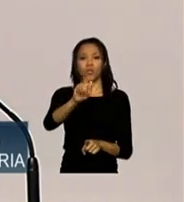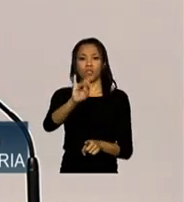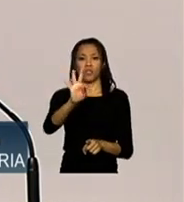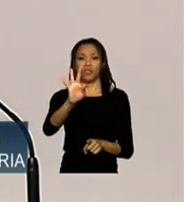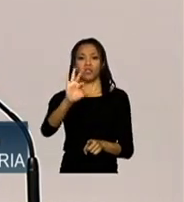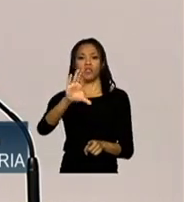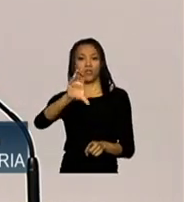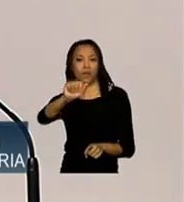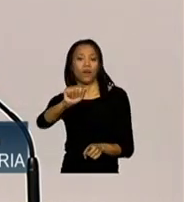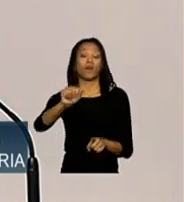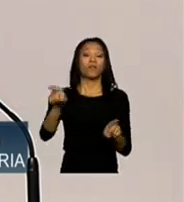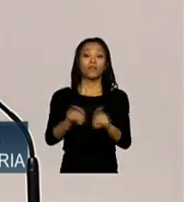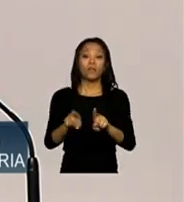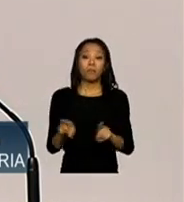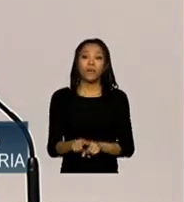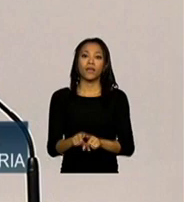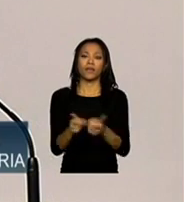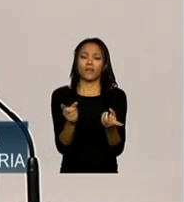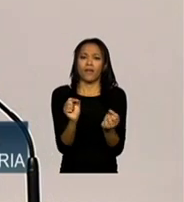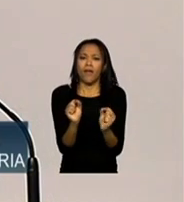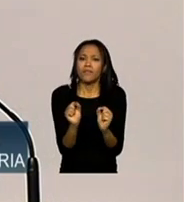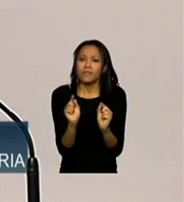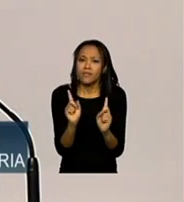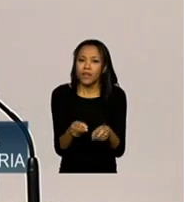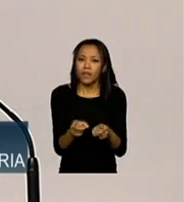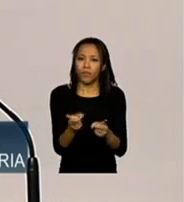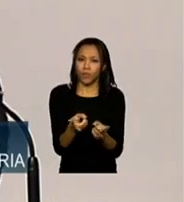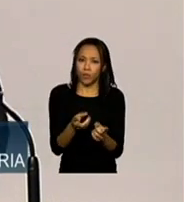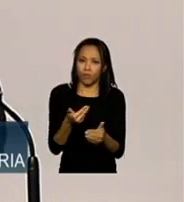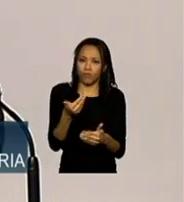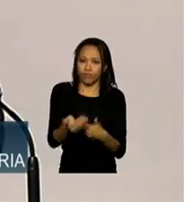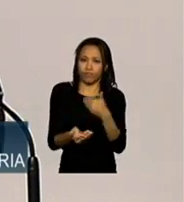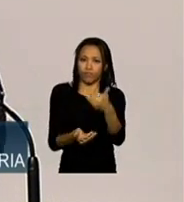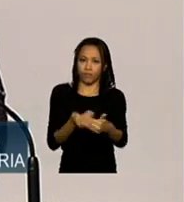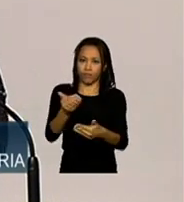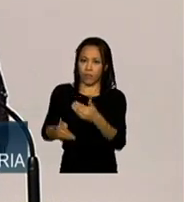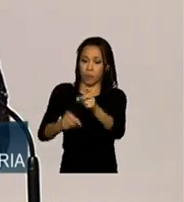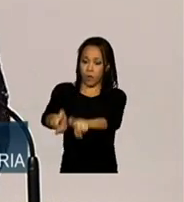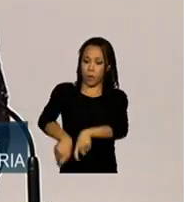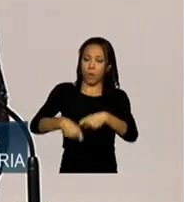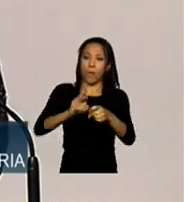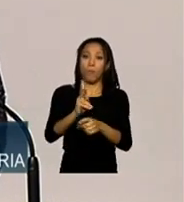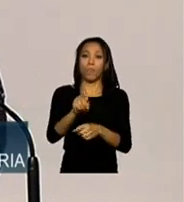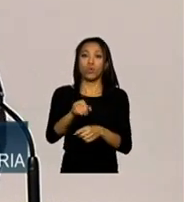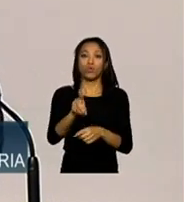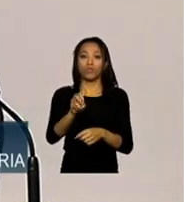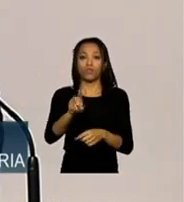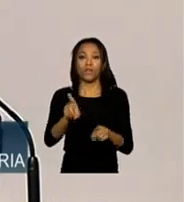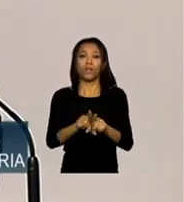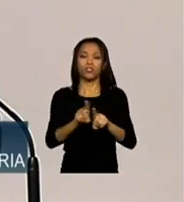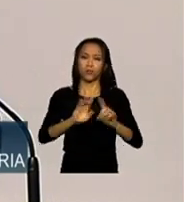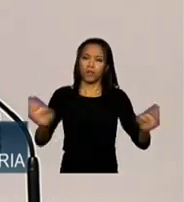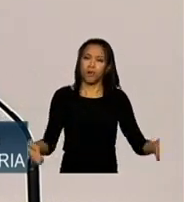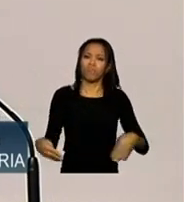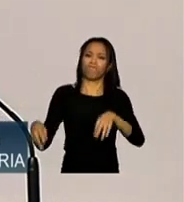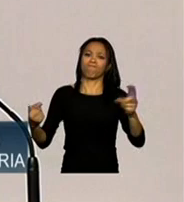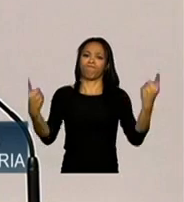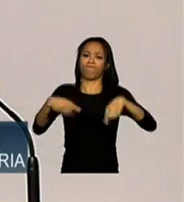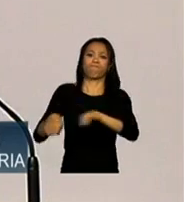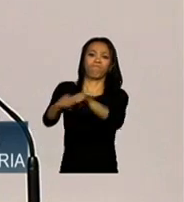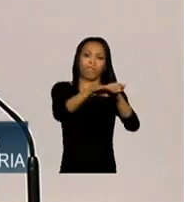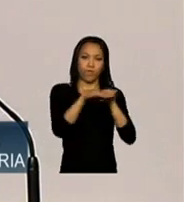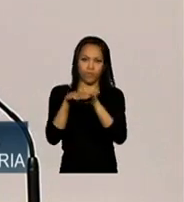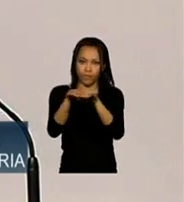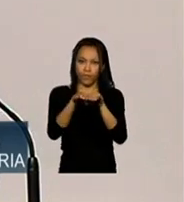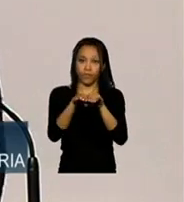criando condições para o círculo virtuoso de crescimento da produtividade e de ganhos da competitividade.